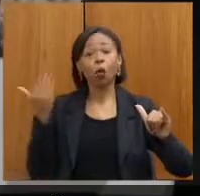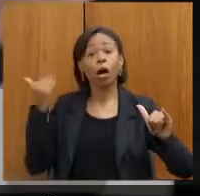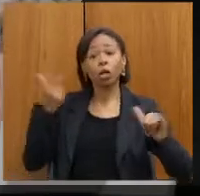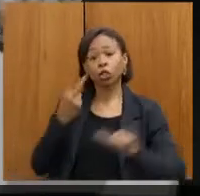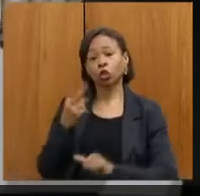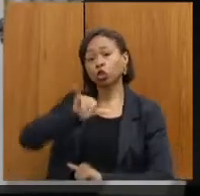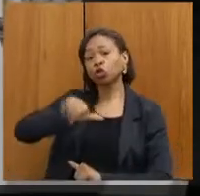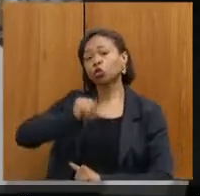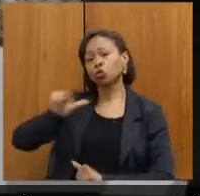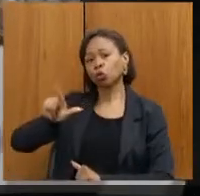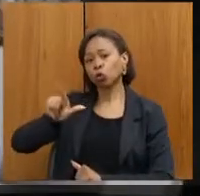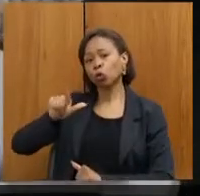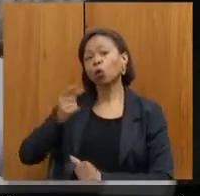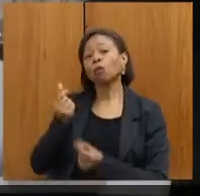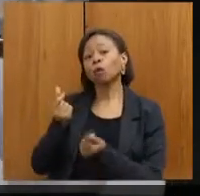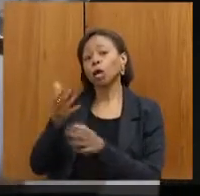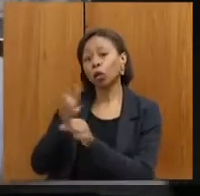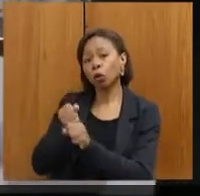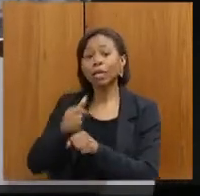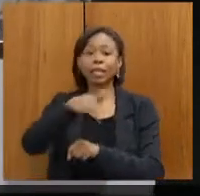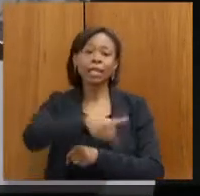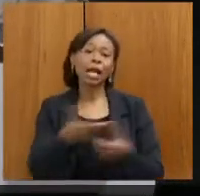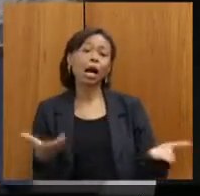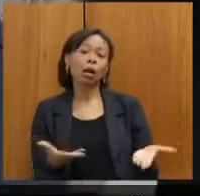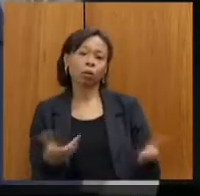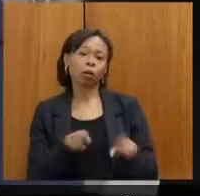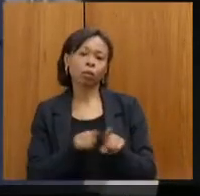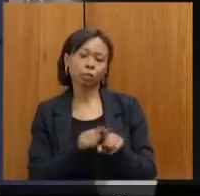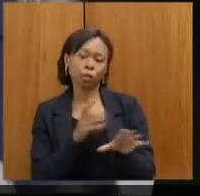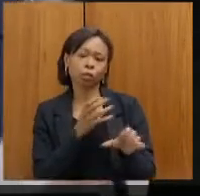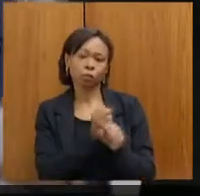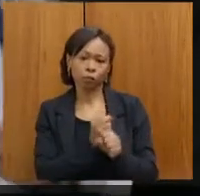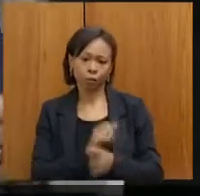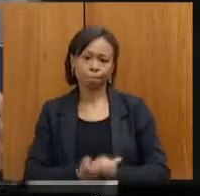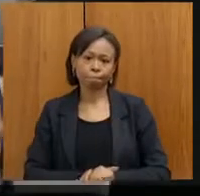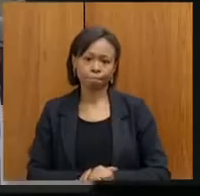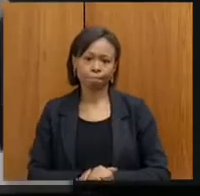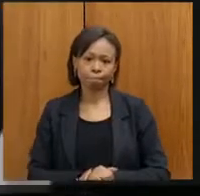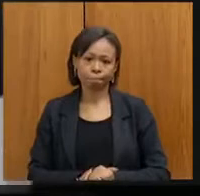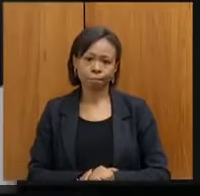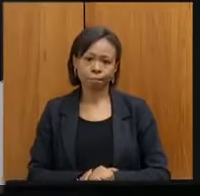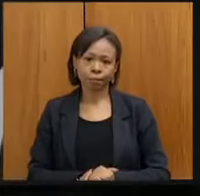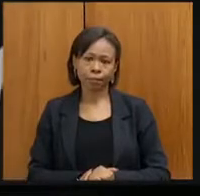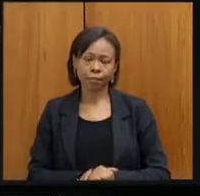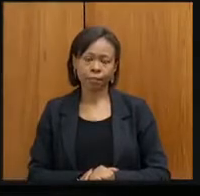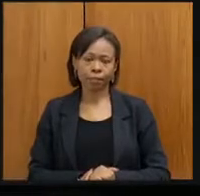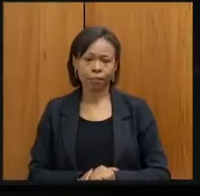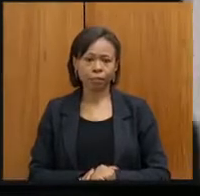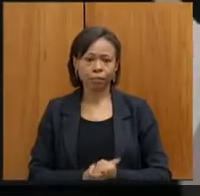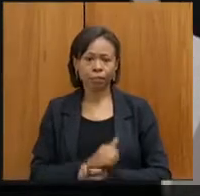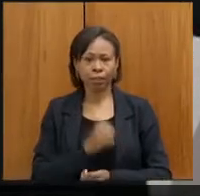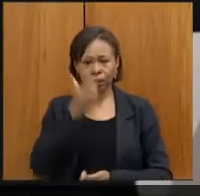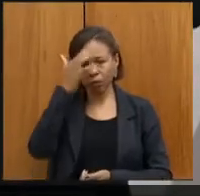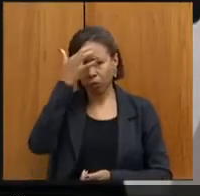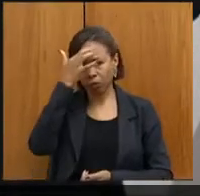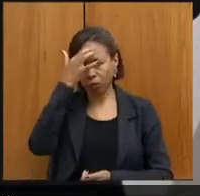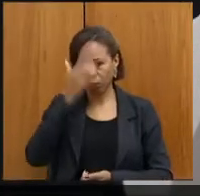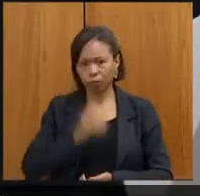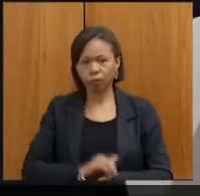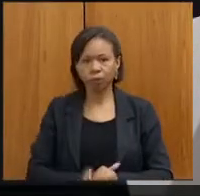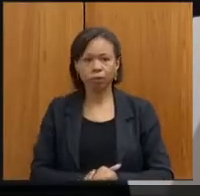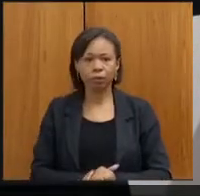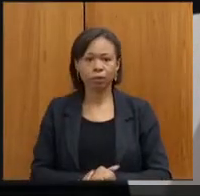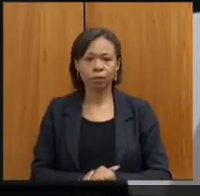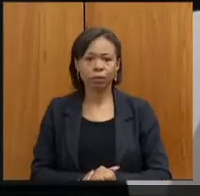que foi negado e o valor atual Então se vossa excelência é se puder né Eu achava que você